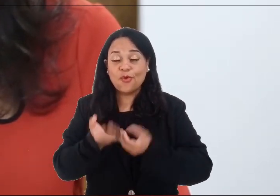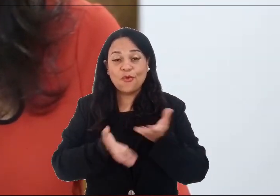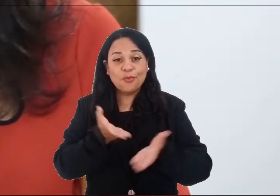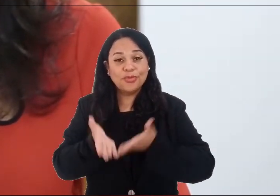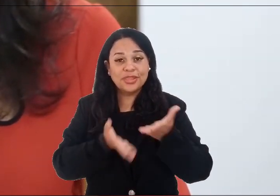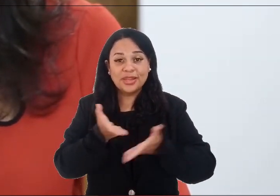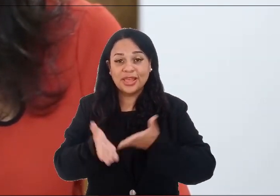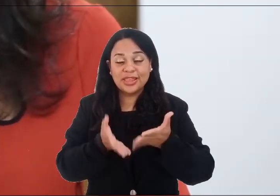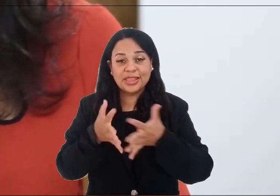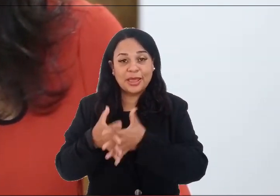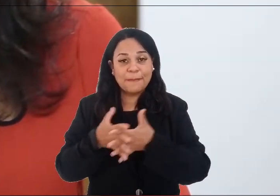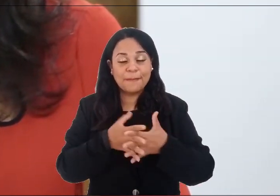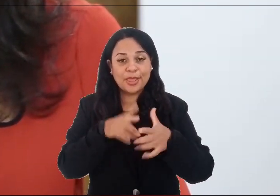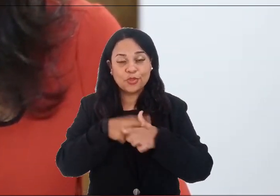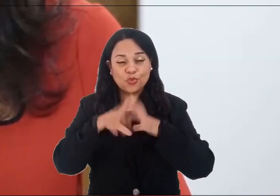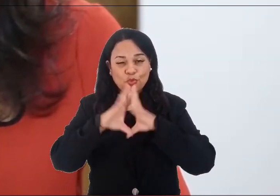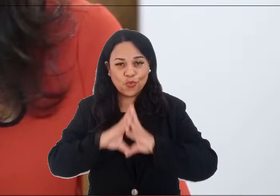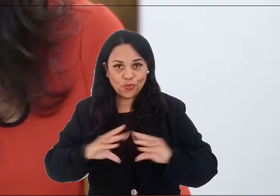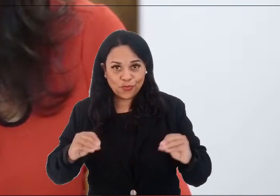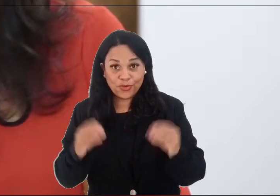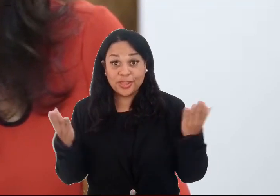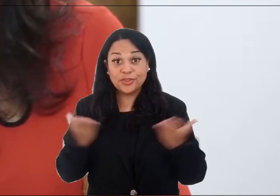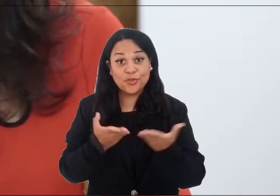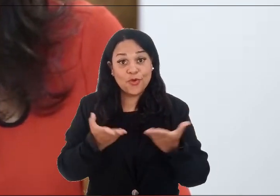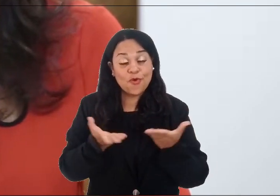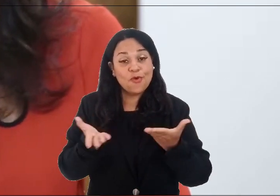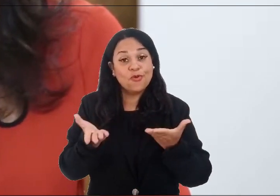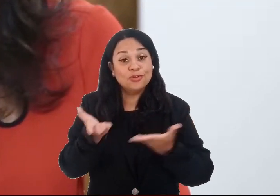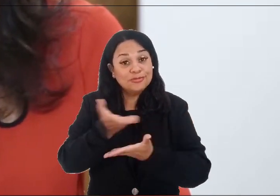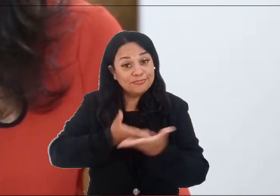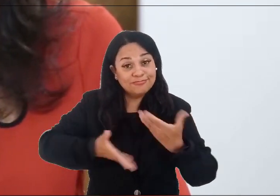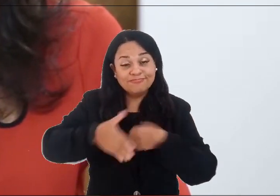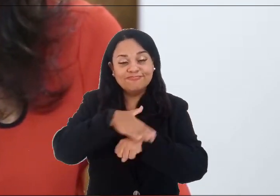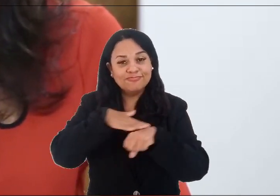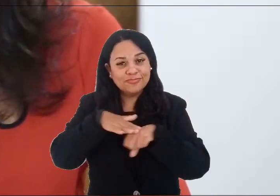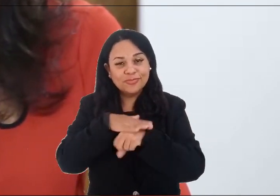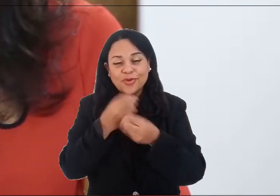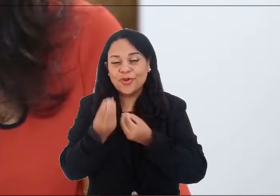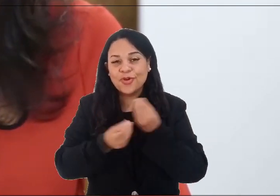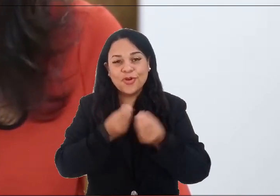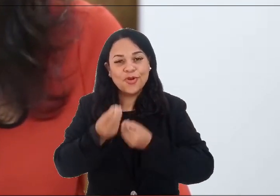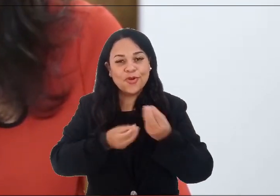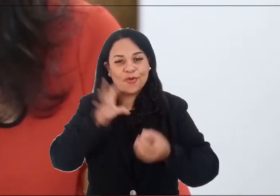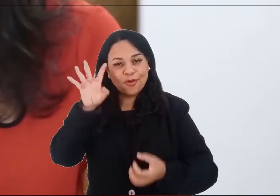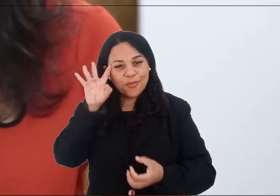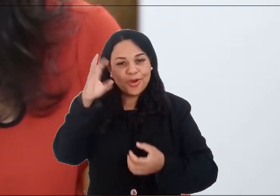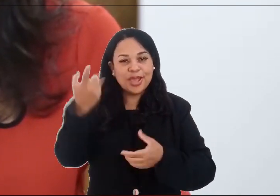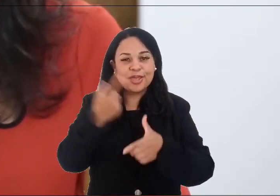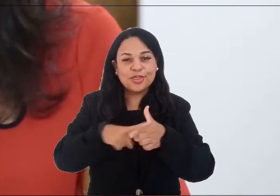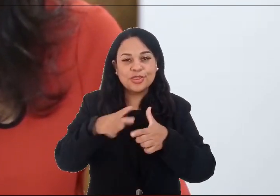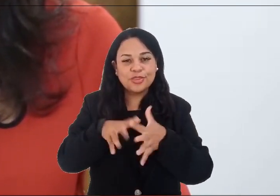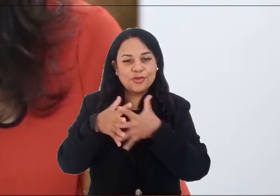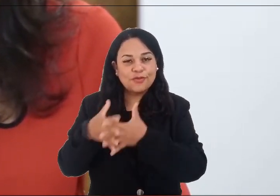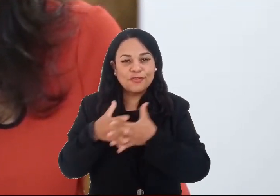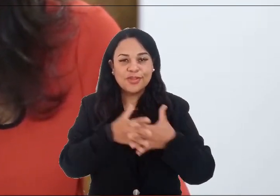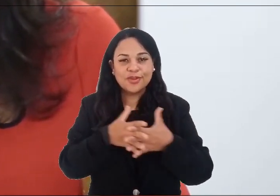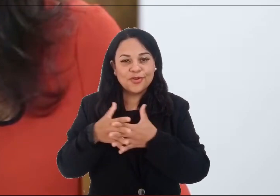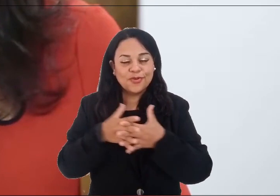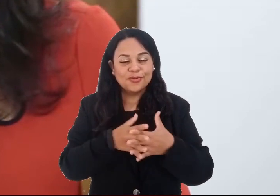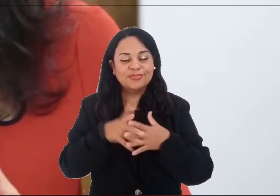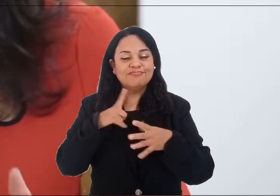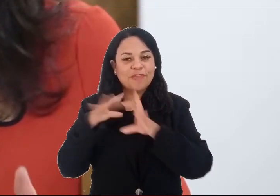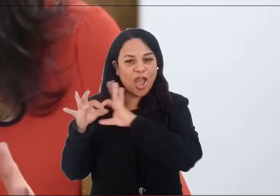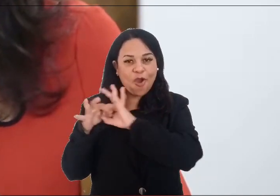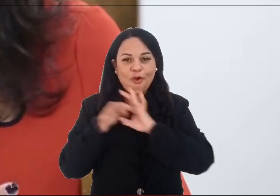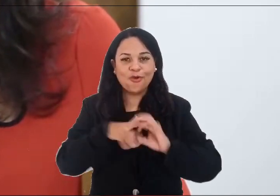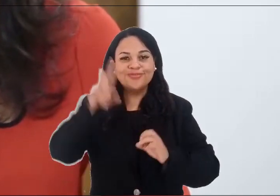Conflitos. Estamos aqui para conversar sobre a Política Judiciária Nacional de Tratamento de Conflitos, seu contexto histórico e social